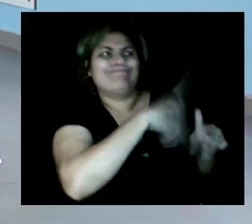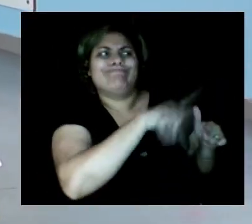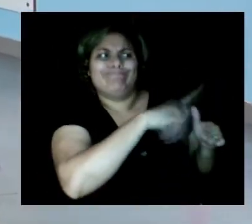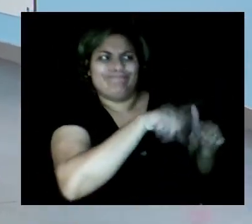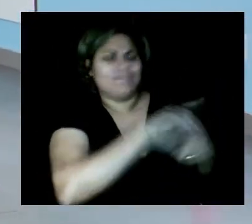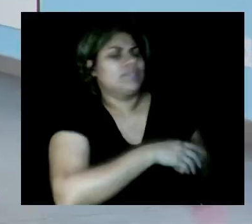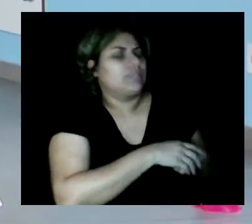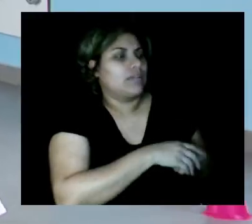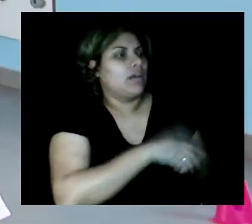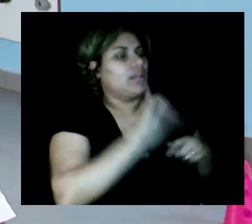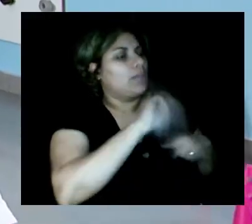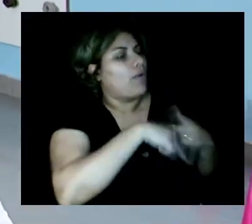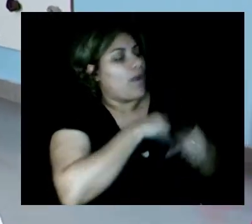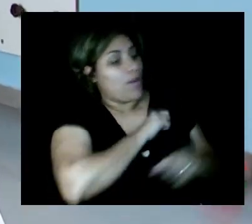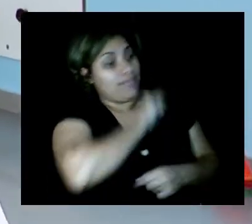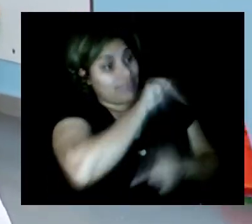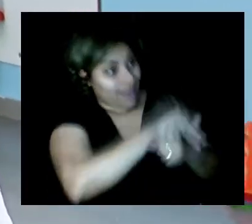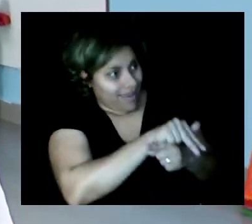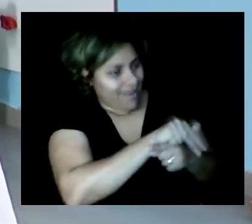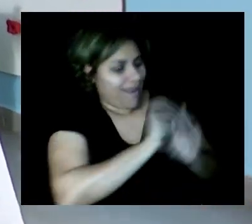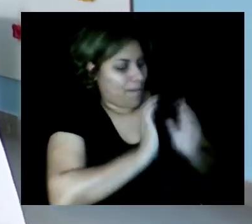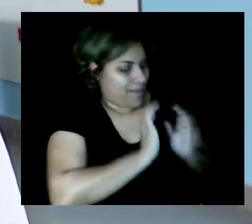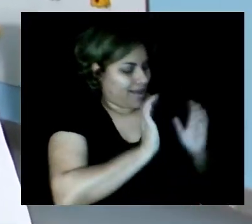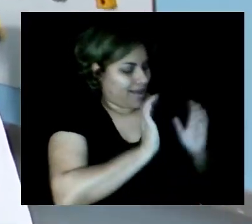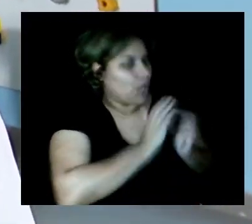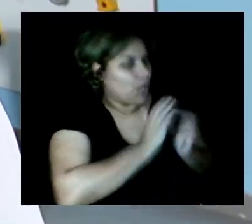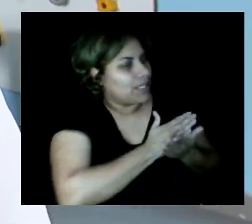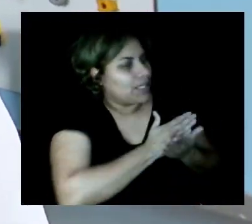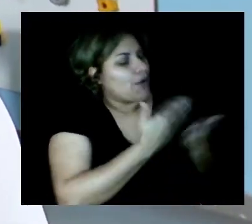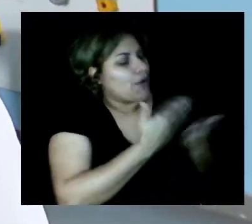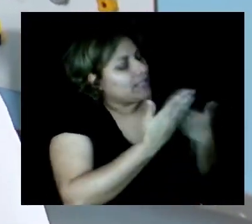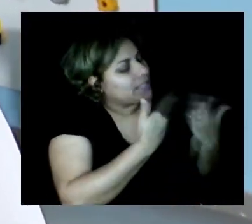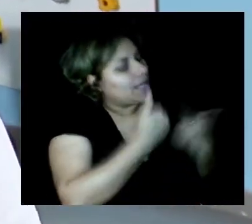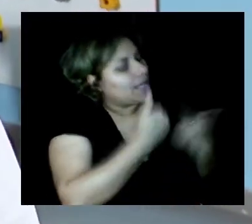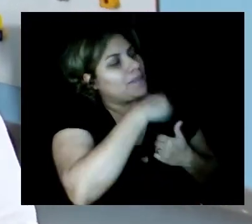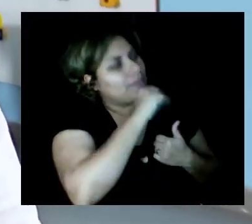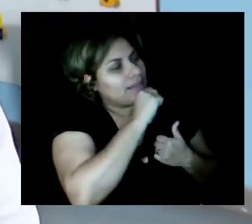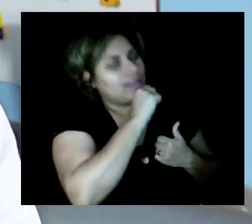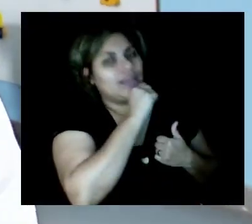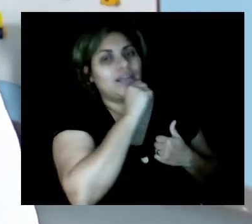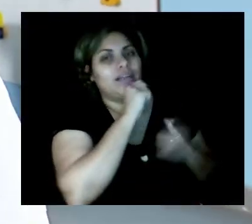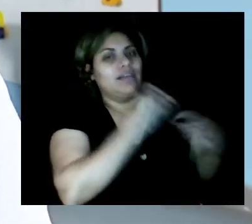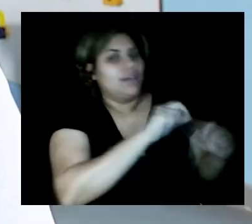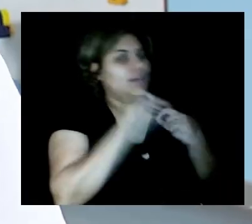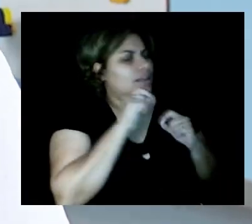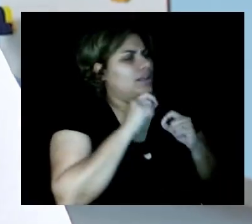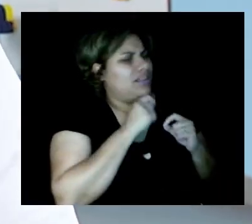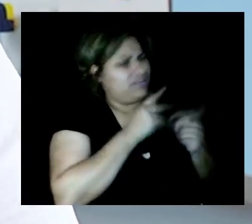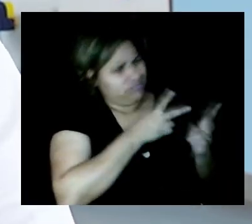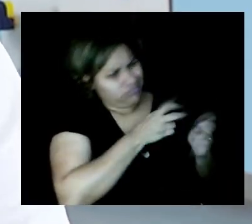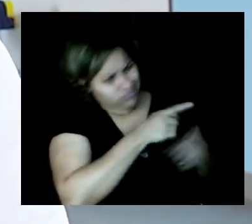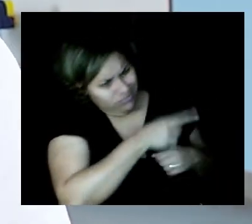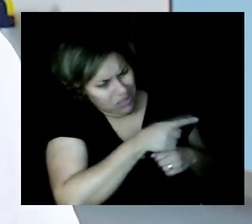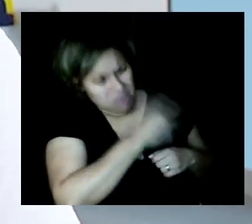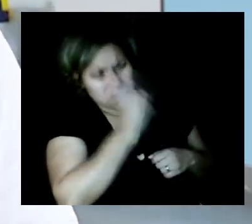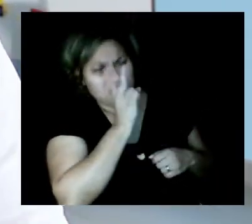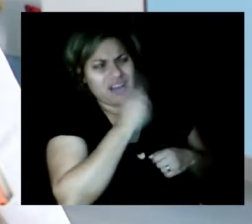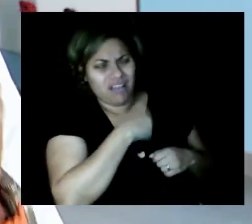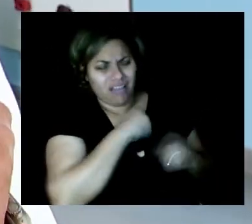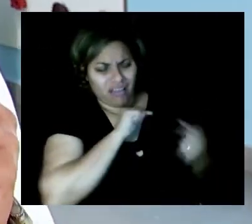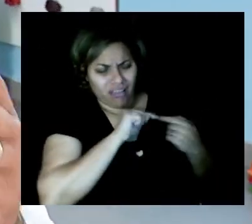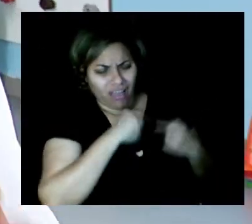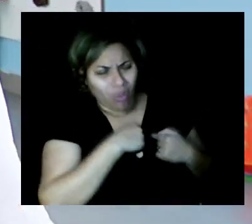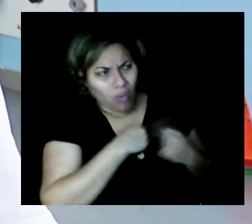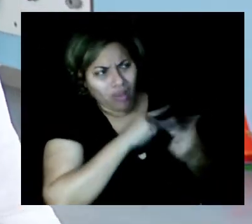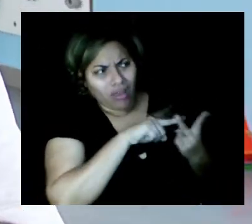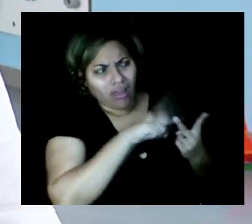quando eu entrei na PAI, que eu comecei a conversar com as mães, que eu comecei, eu falei, nossa, eu faço isso? nossa, eu sou parecido com isso. Quando eu era pequeno não era isso, e começou a pulguinha